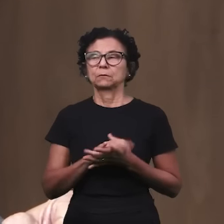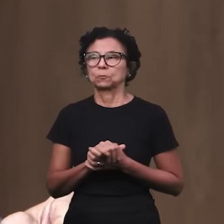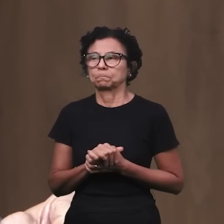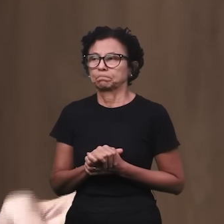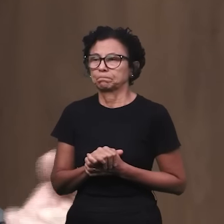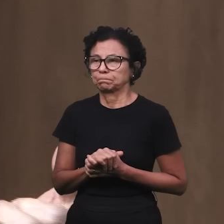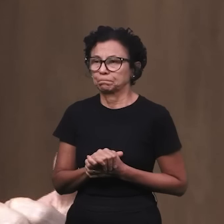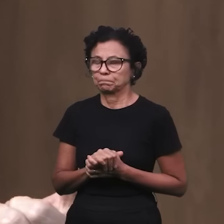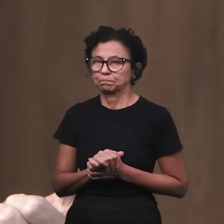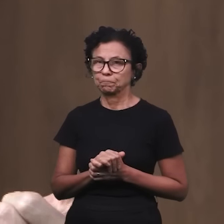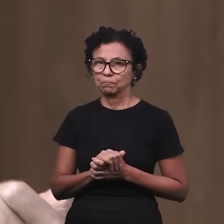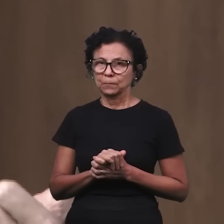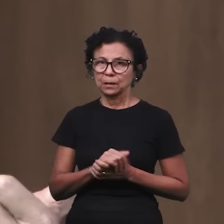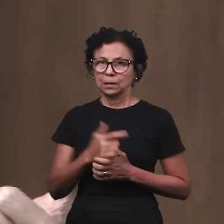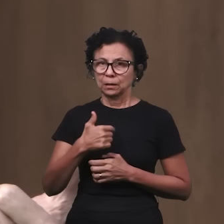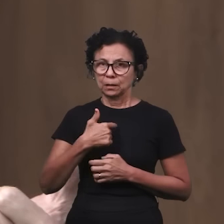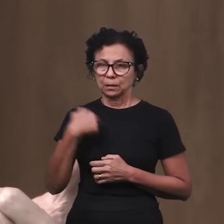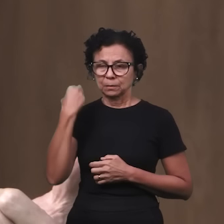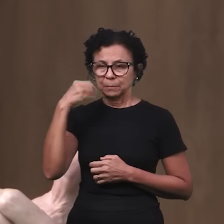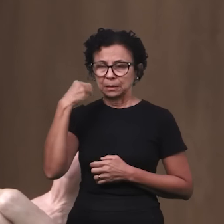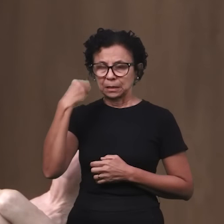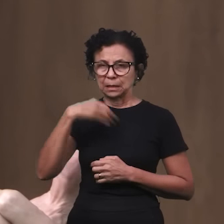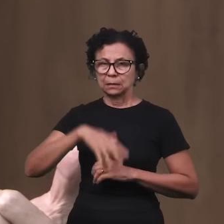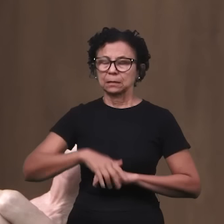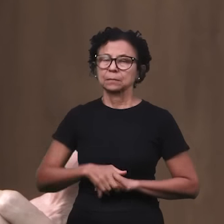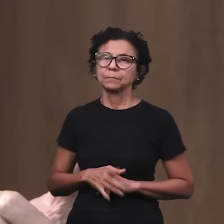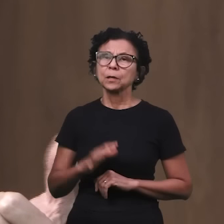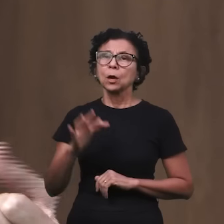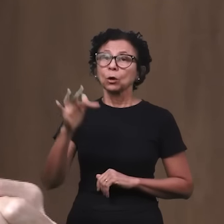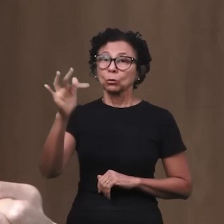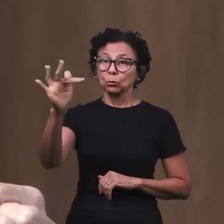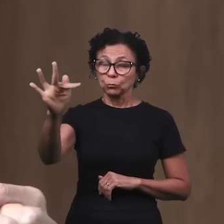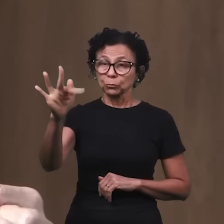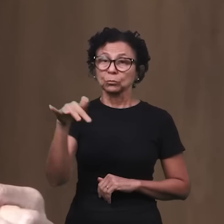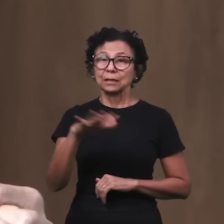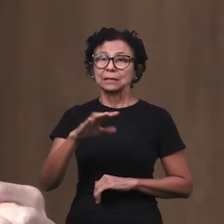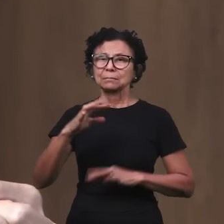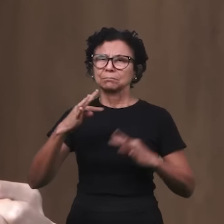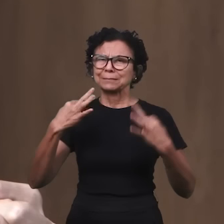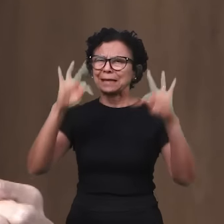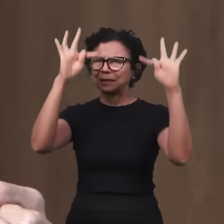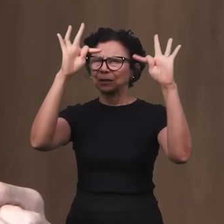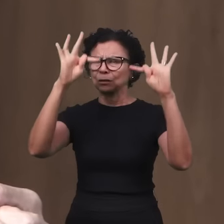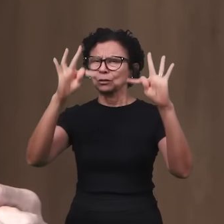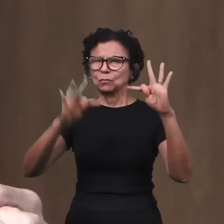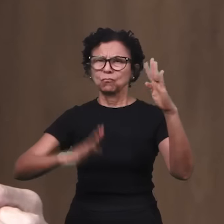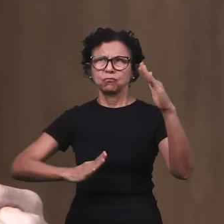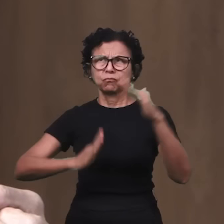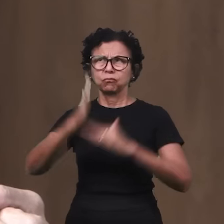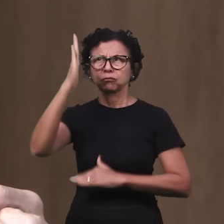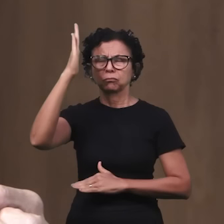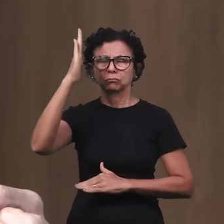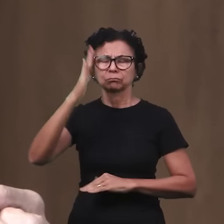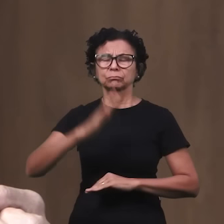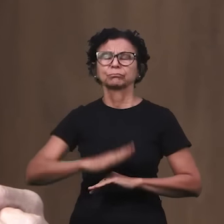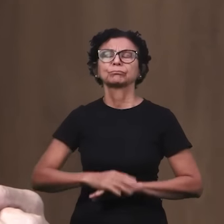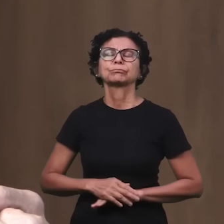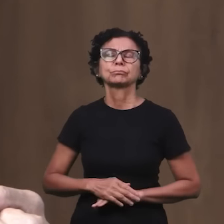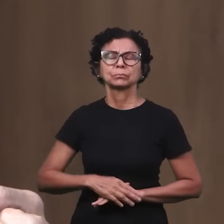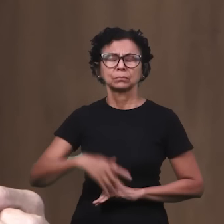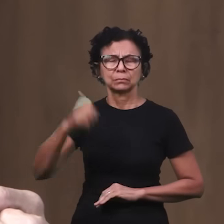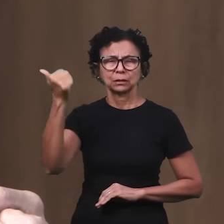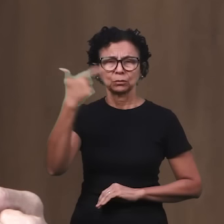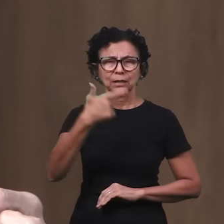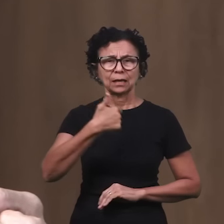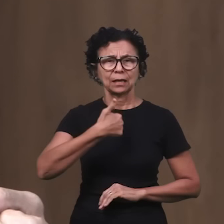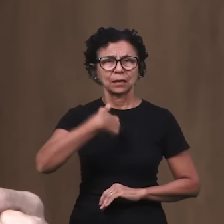no futuro? Muito mais tecnológica, muito mais avançada do que eu aprendi na